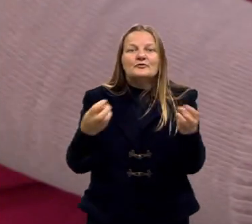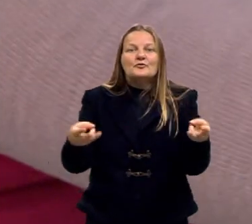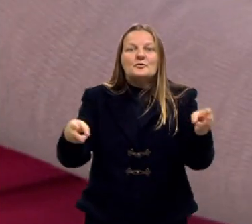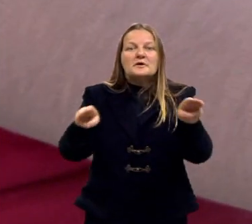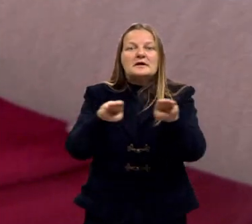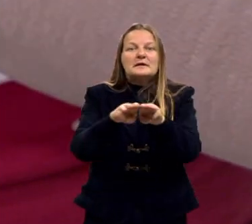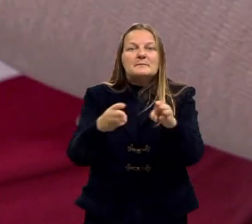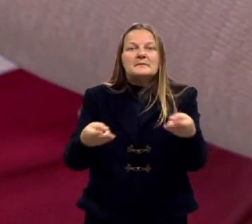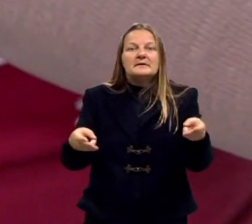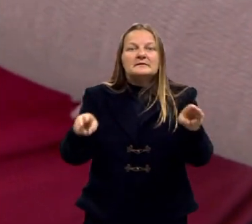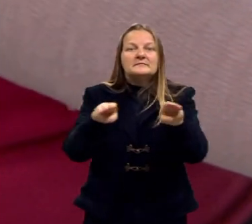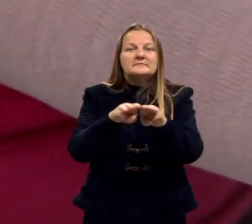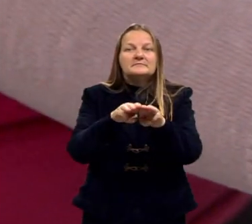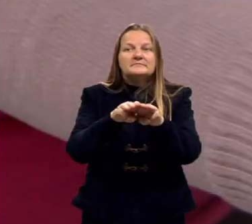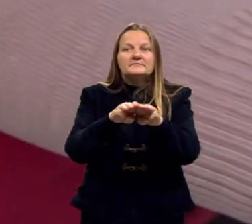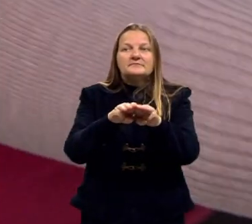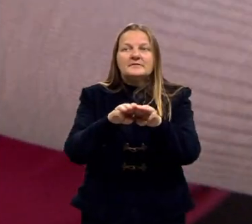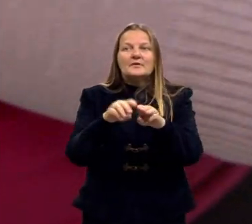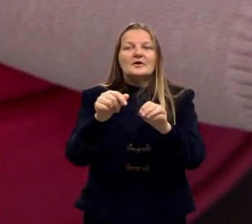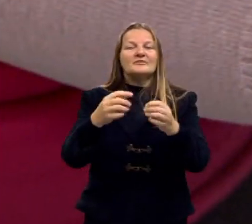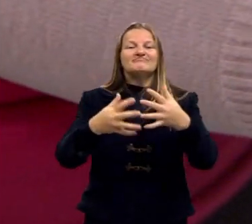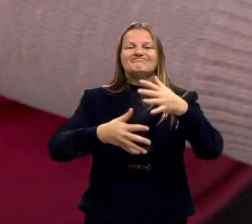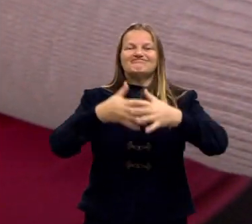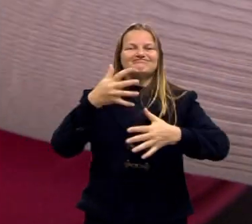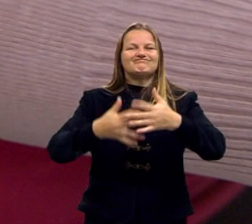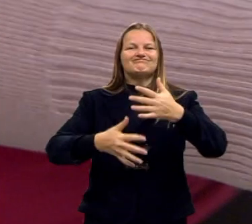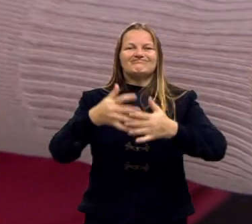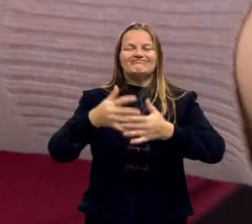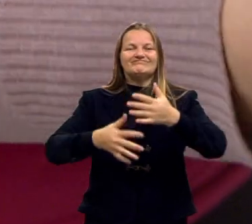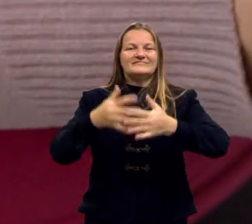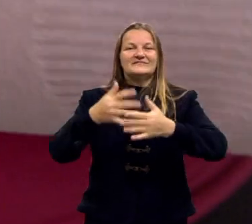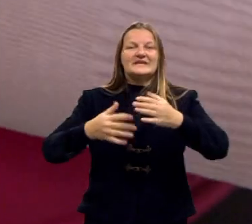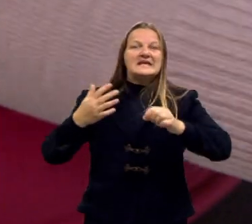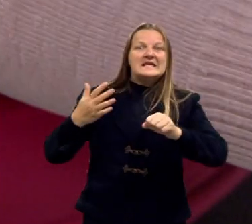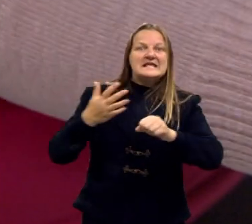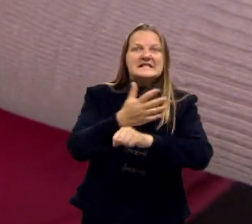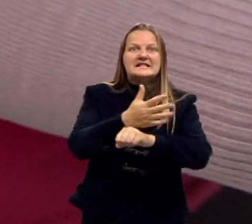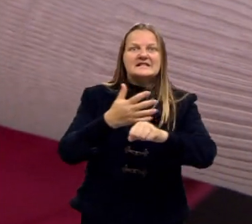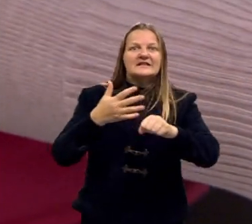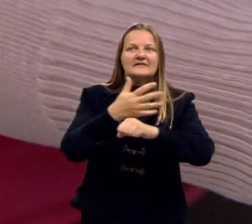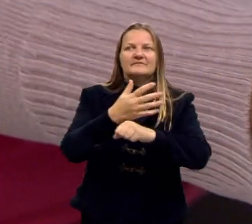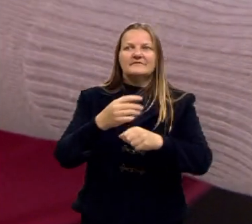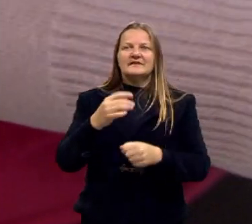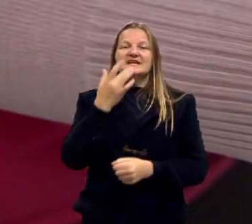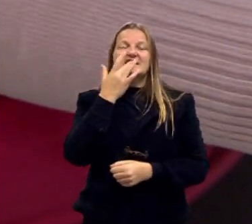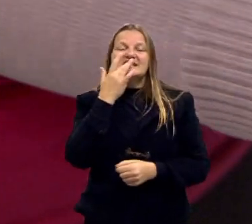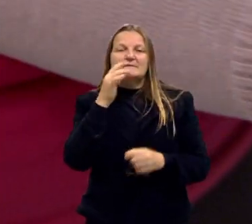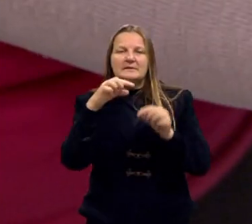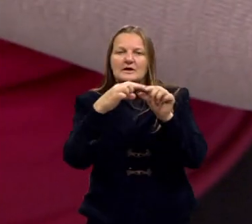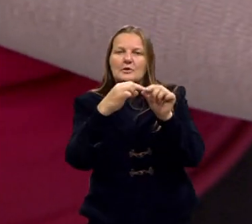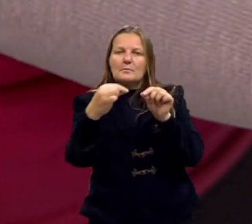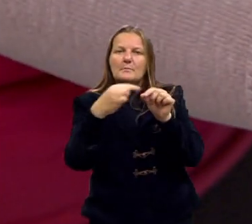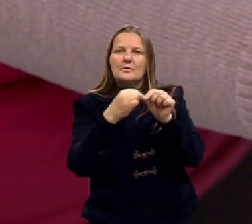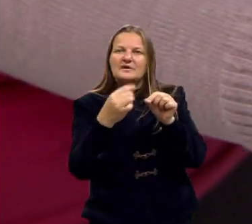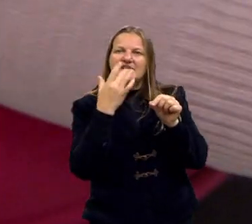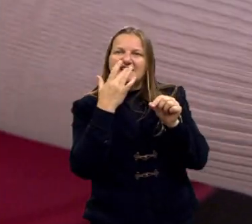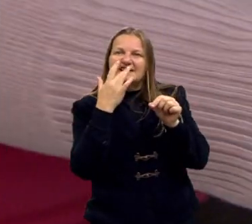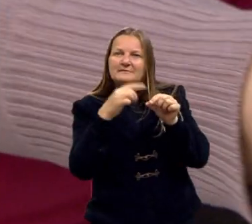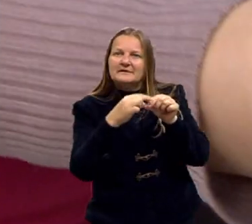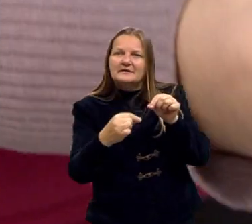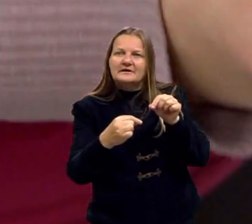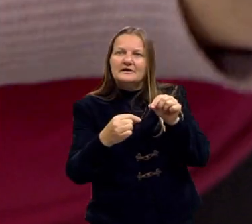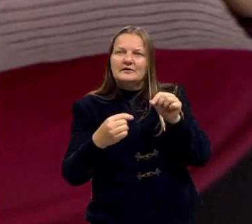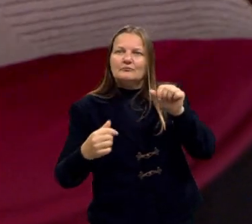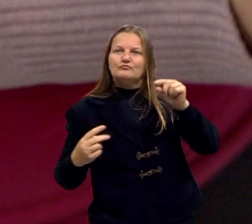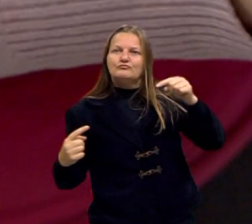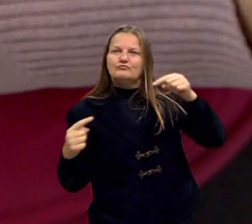um imã né dela o que que acontece aqui ó vejam que a pontinha Branca né tá aprontando agora para o